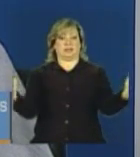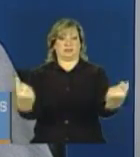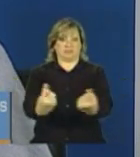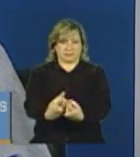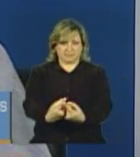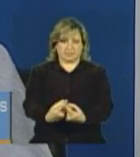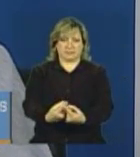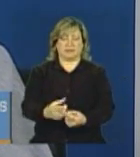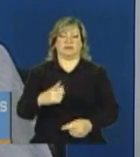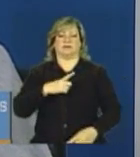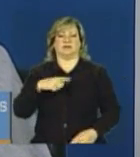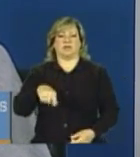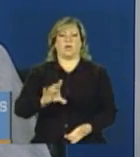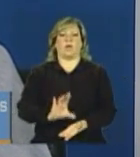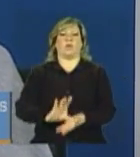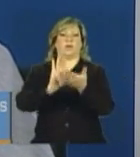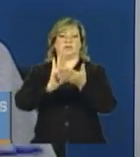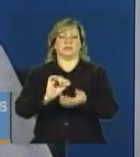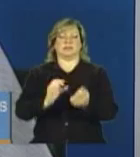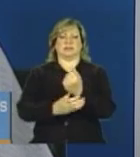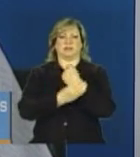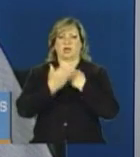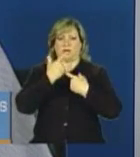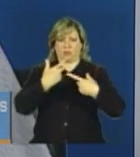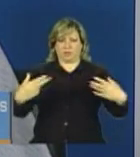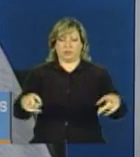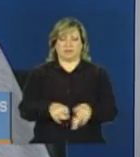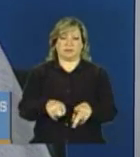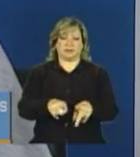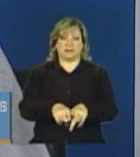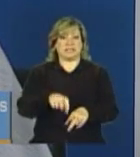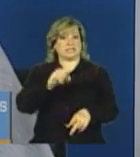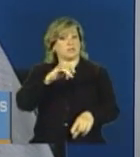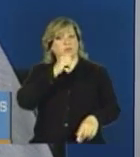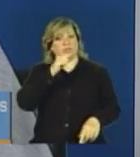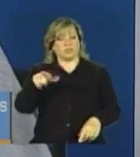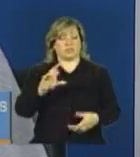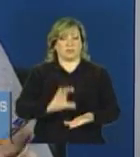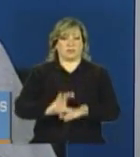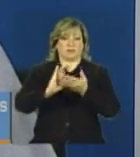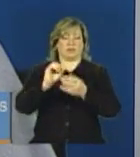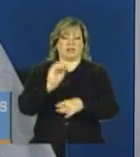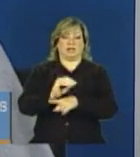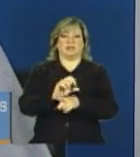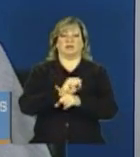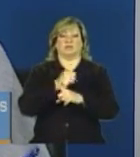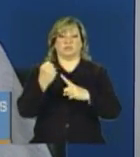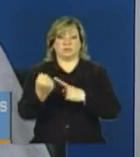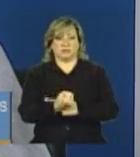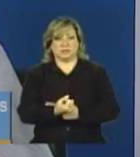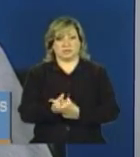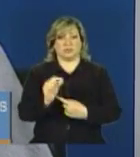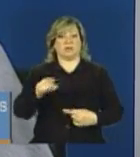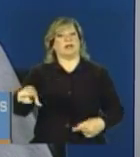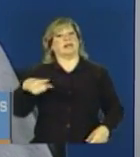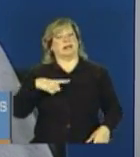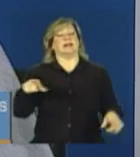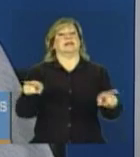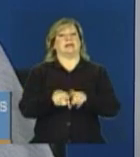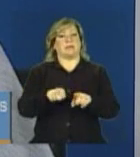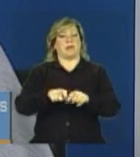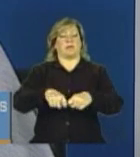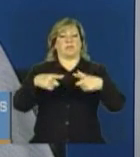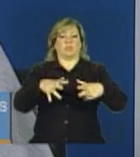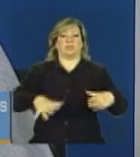desse Conselho de Segurança Alimentar, caso não haja um conselho similar de assistência social, né, no caso que tem também uma